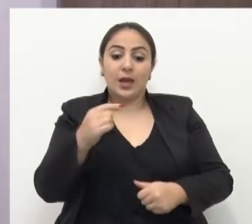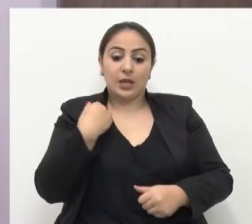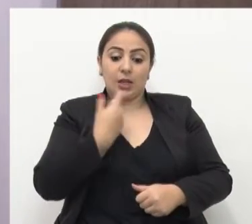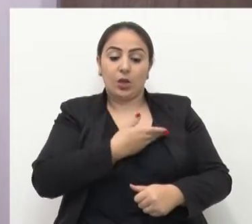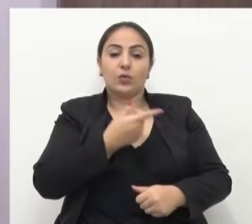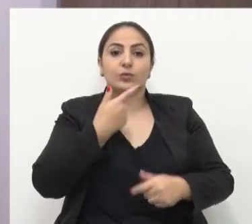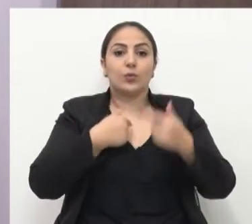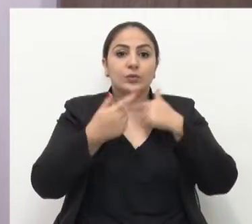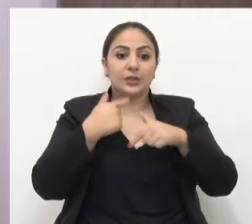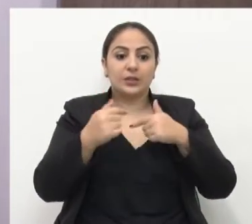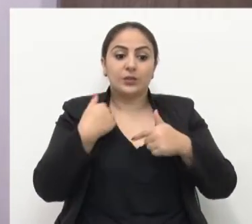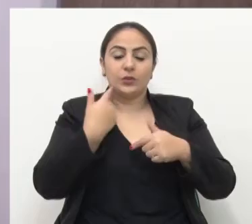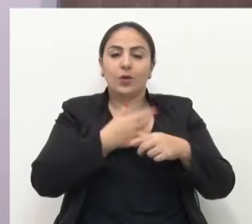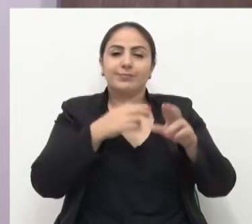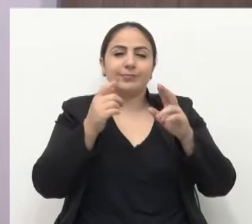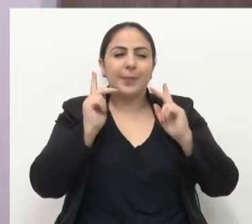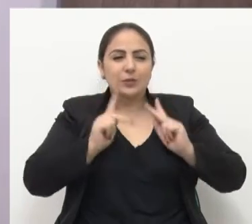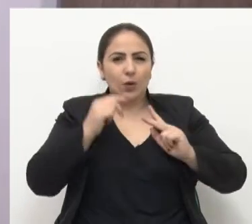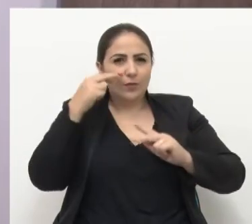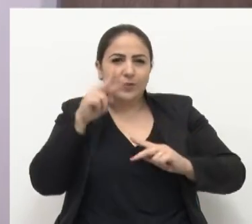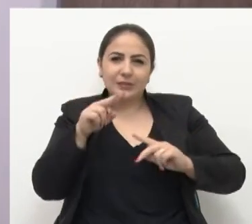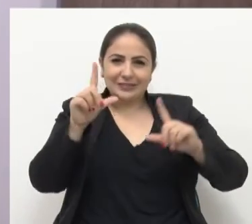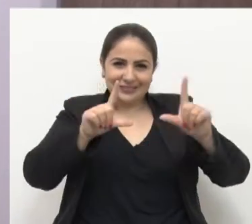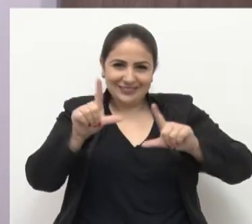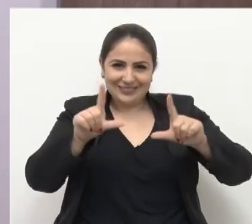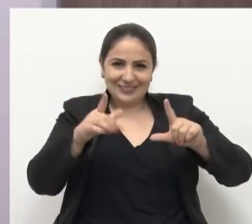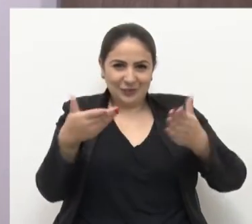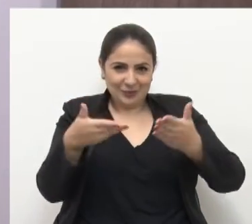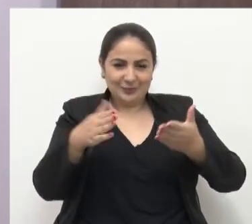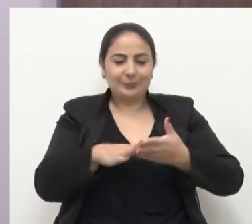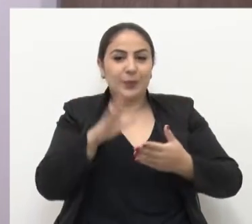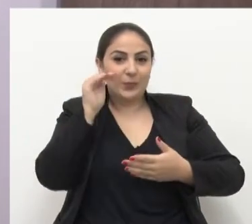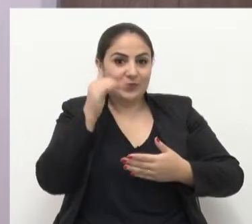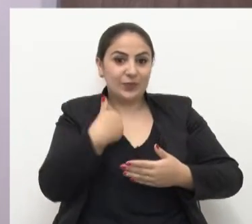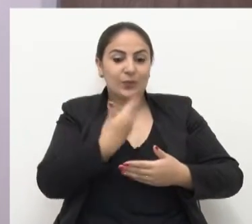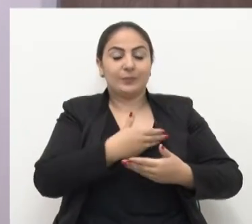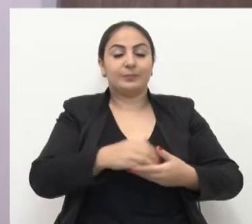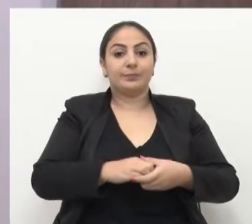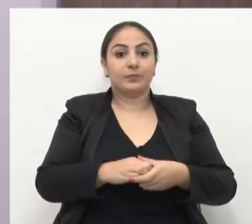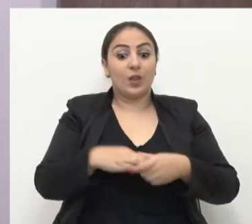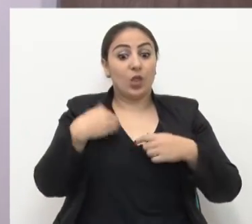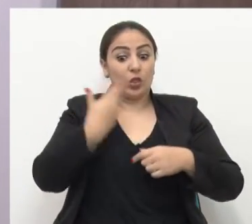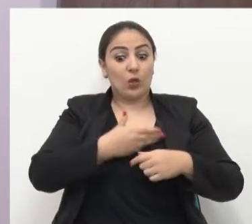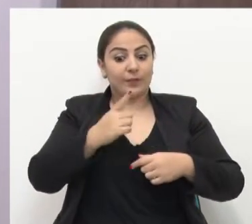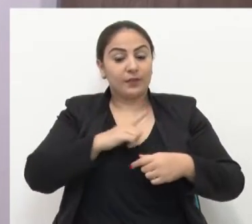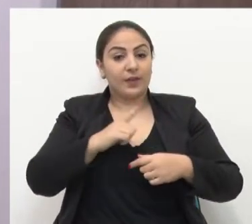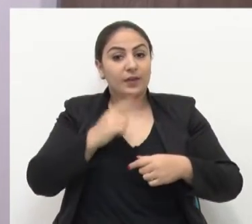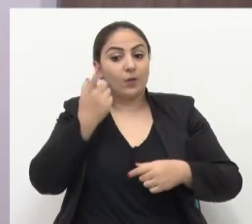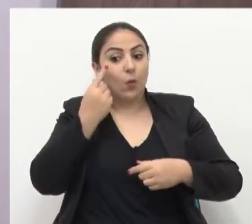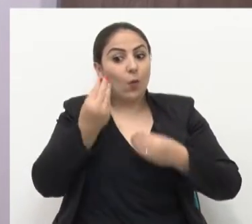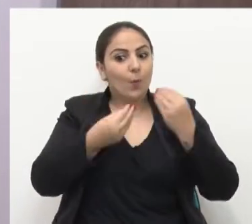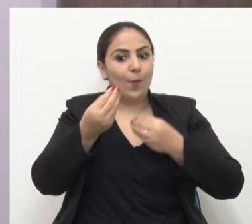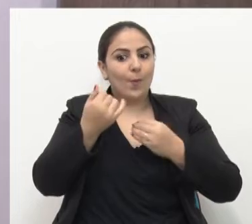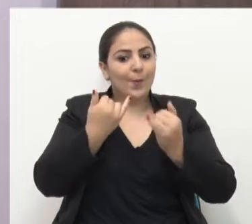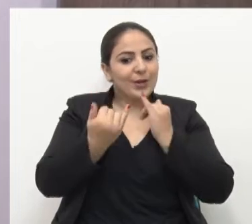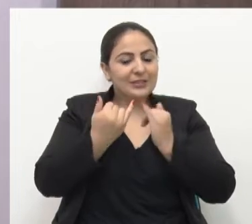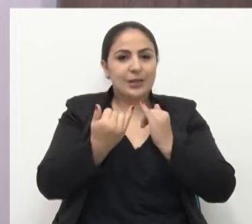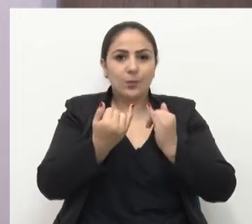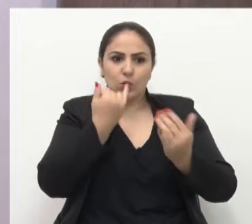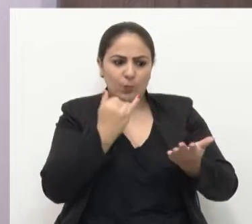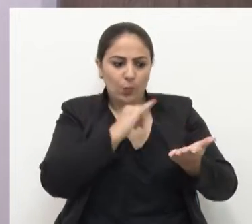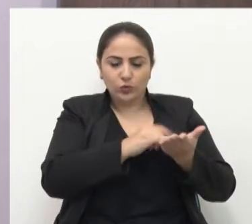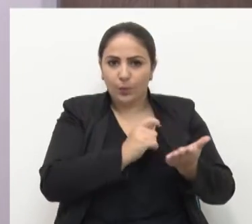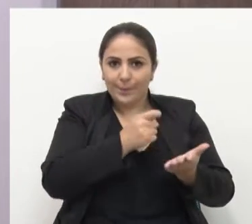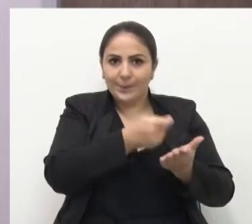que eu gostaria que o nosso telespectador entendesse que a nossa nosso cidadão entender se nós temos como deduzir do imposto